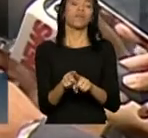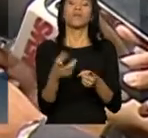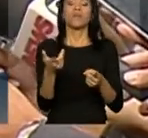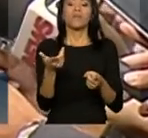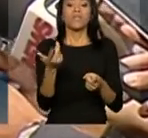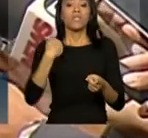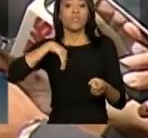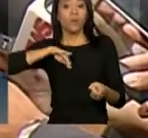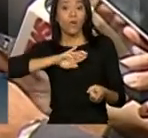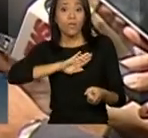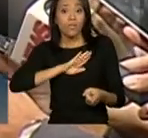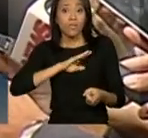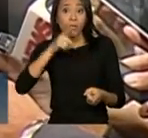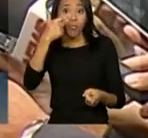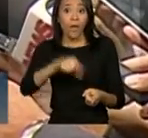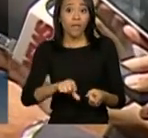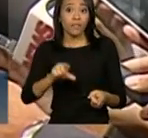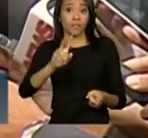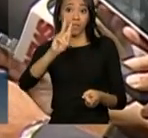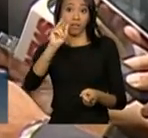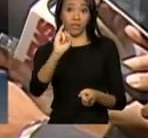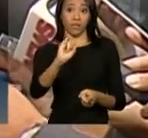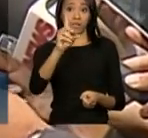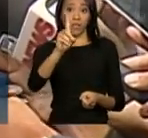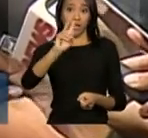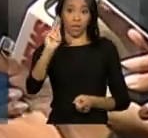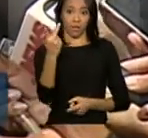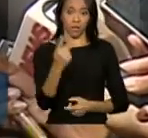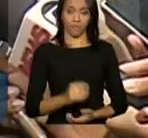e os municípios com mais baixos